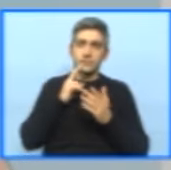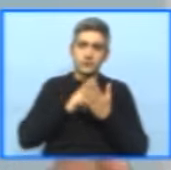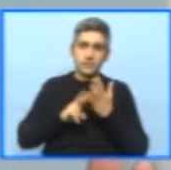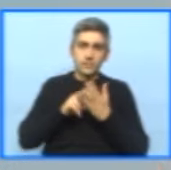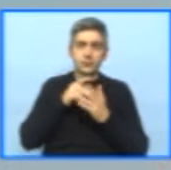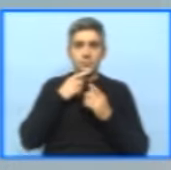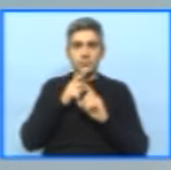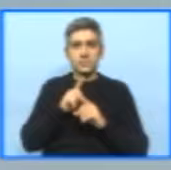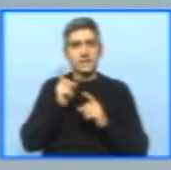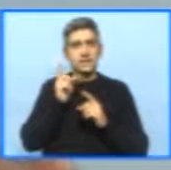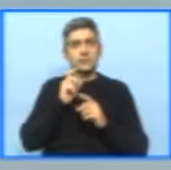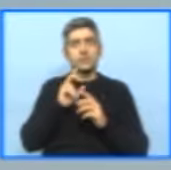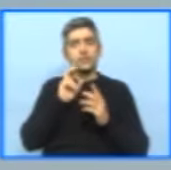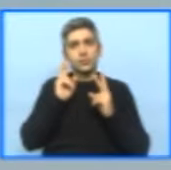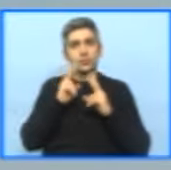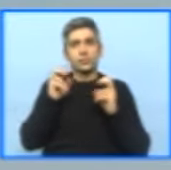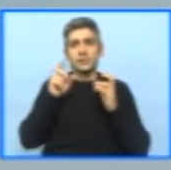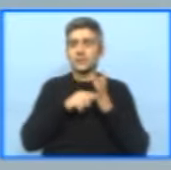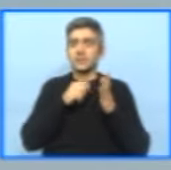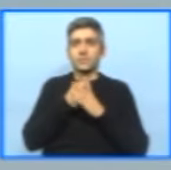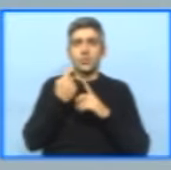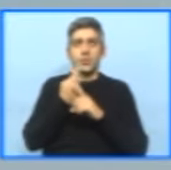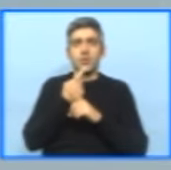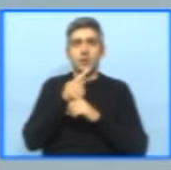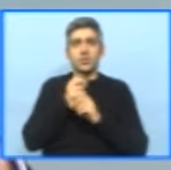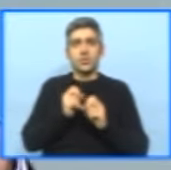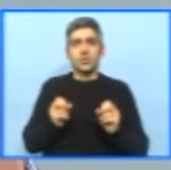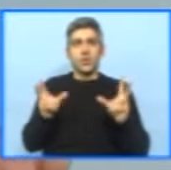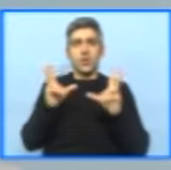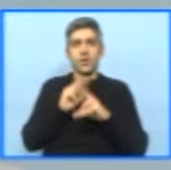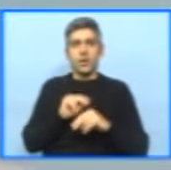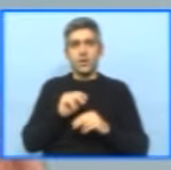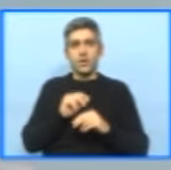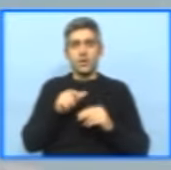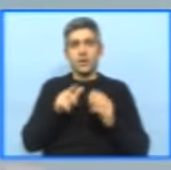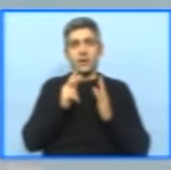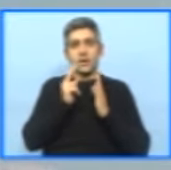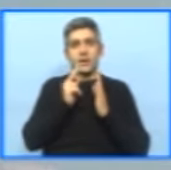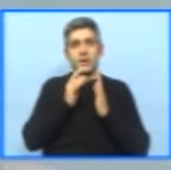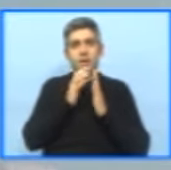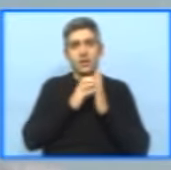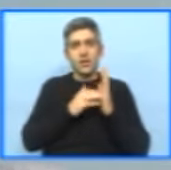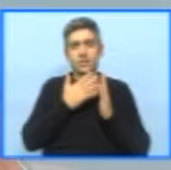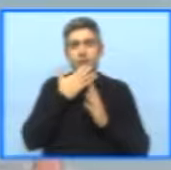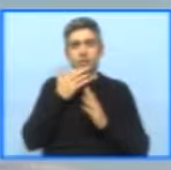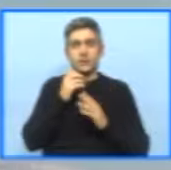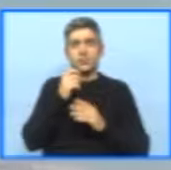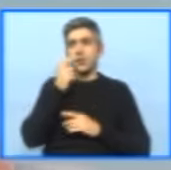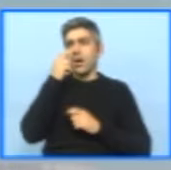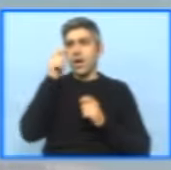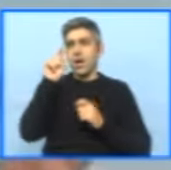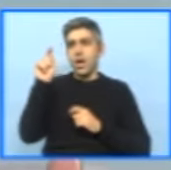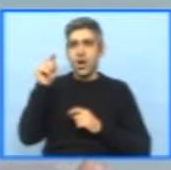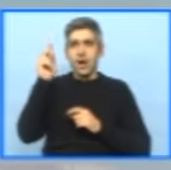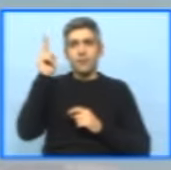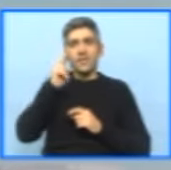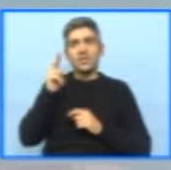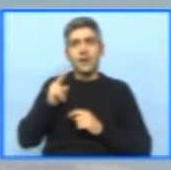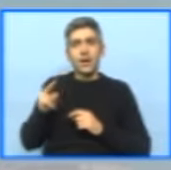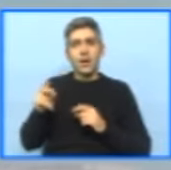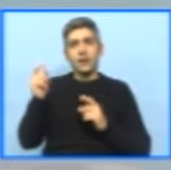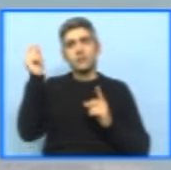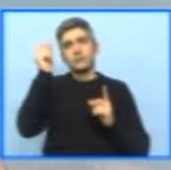reler, descubro sempre coisas novas. De facto, este texto é de uma beleza que os pintores tentaram a todo o custo pintar,